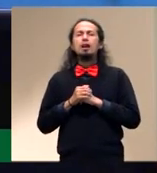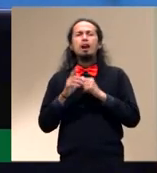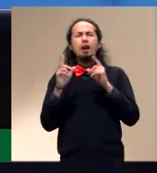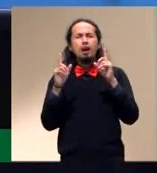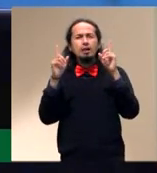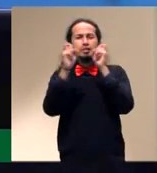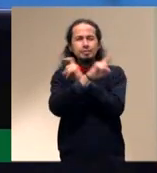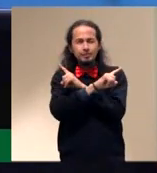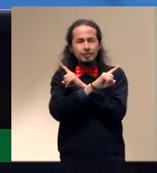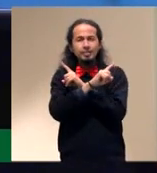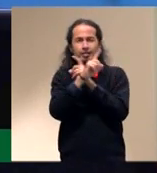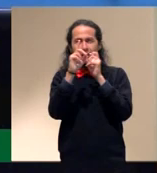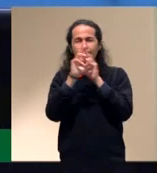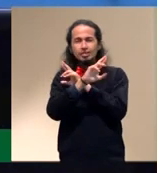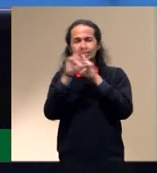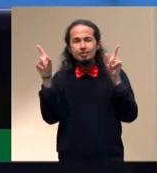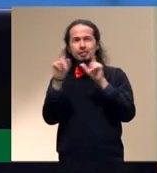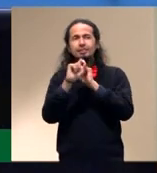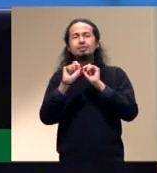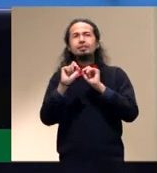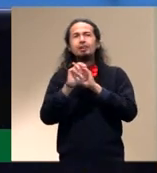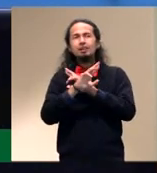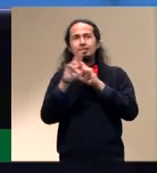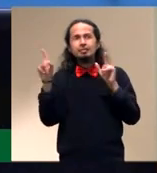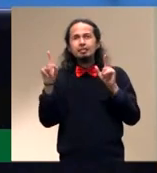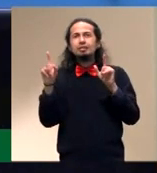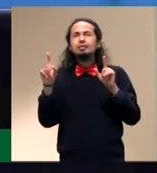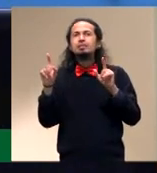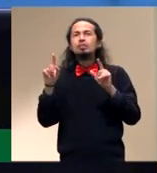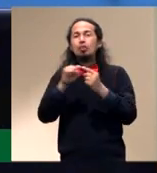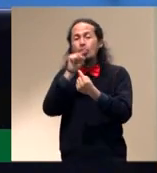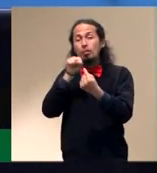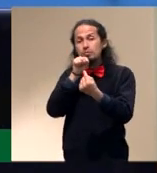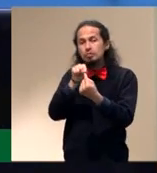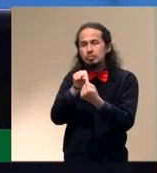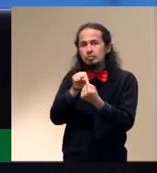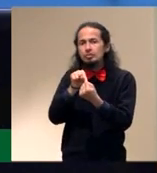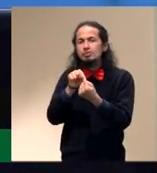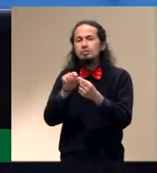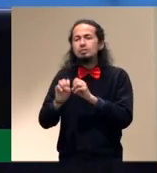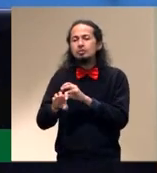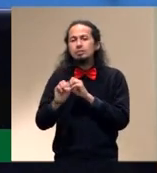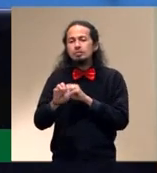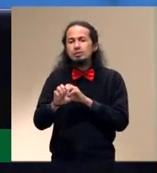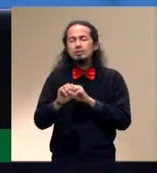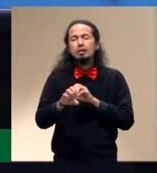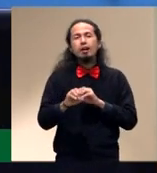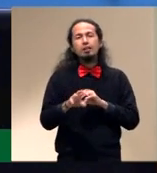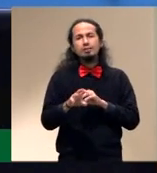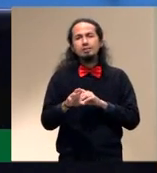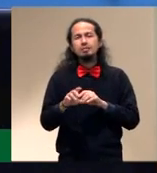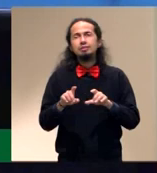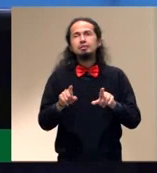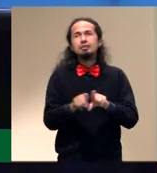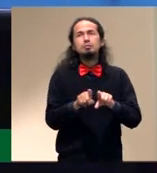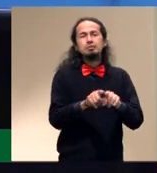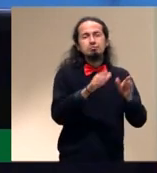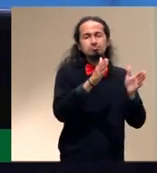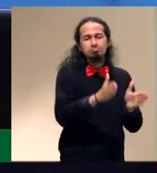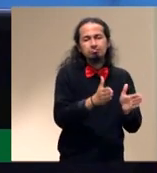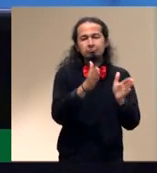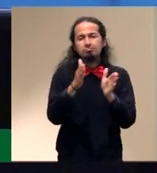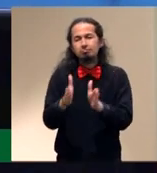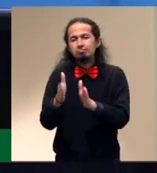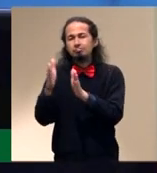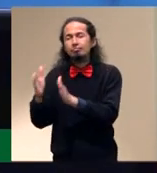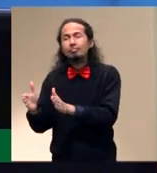os objetivos educacionais das outras etapas educacionais. E